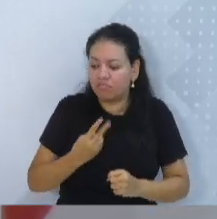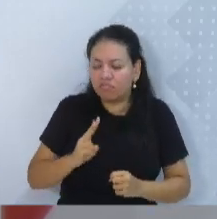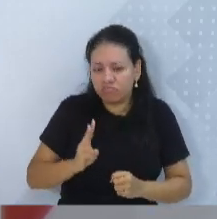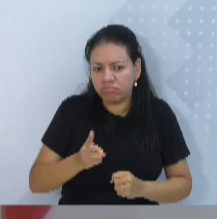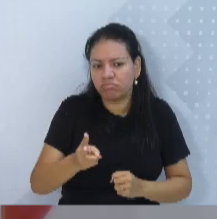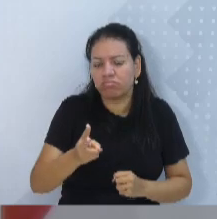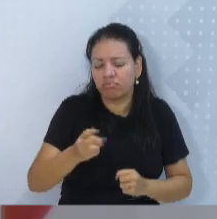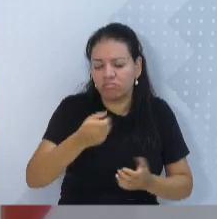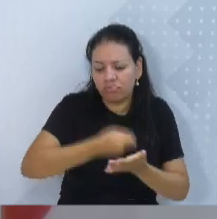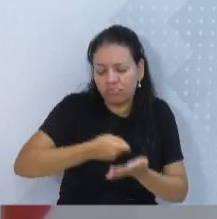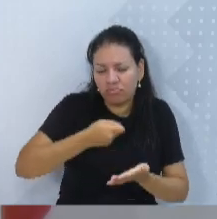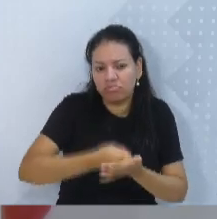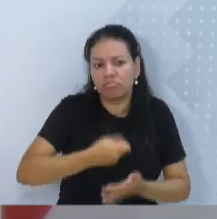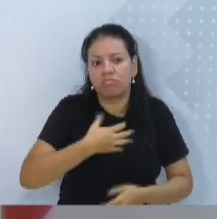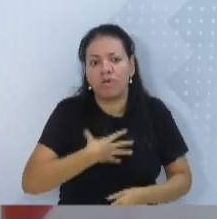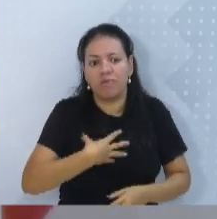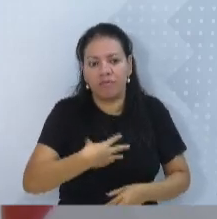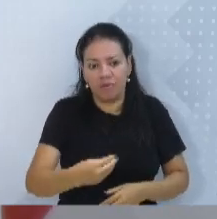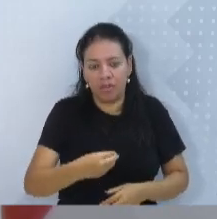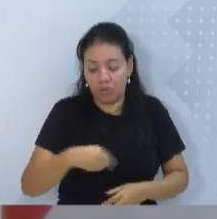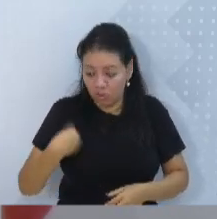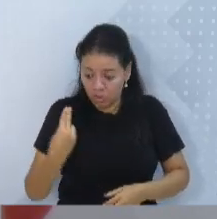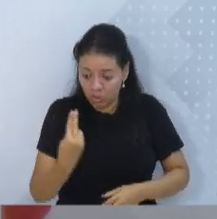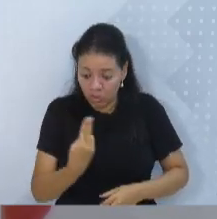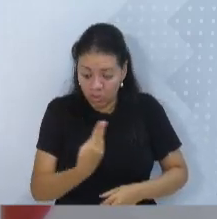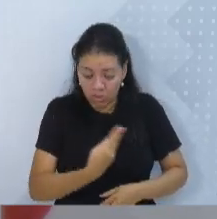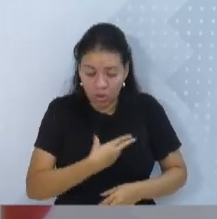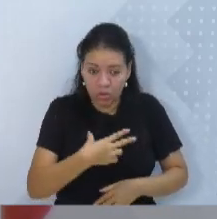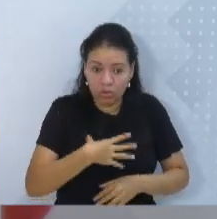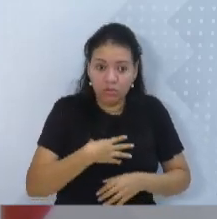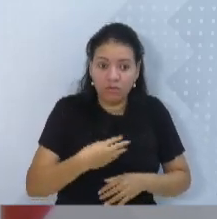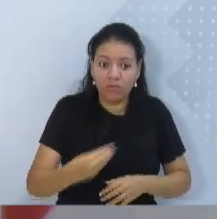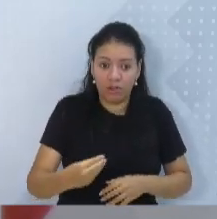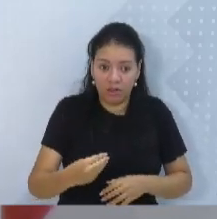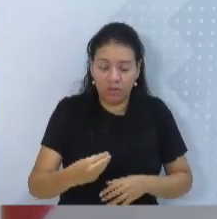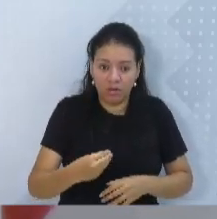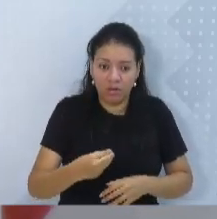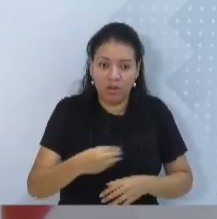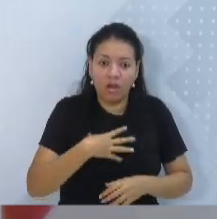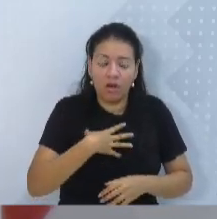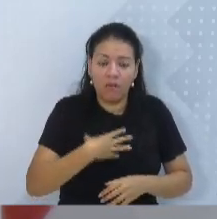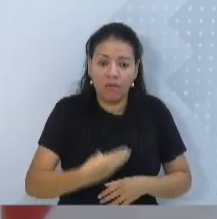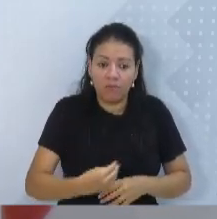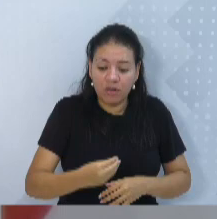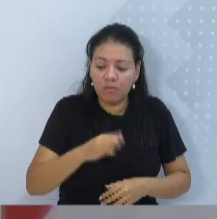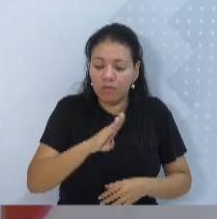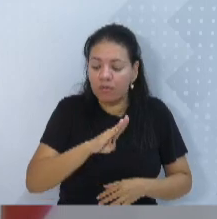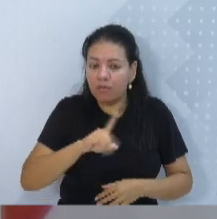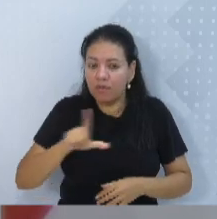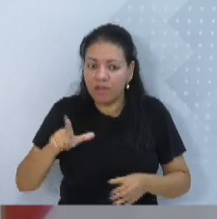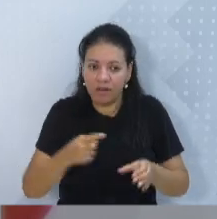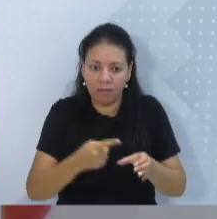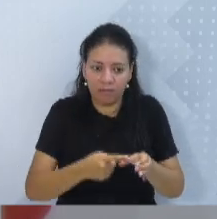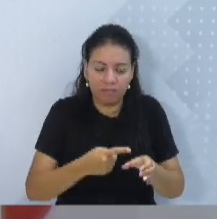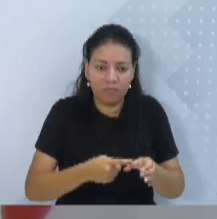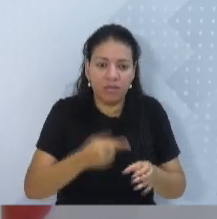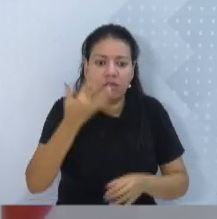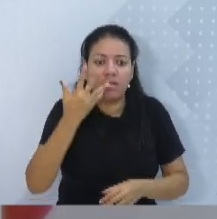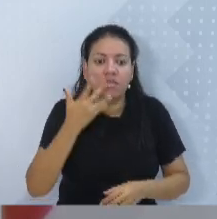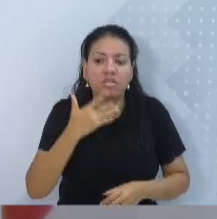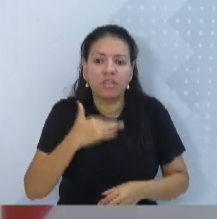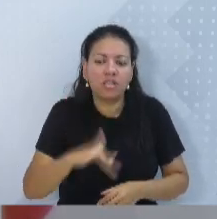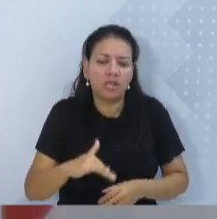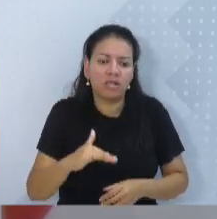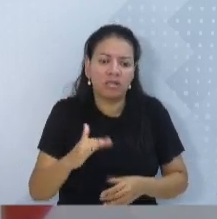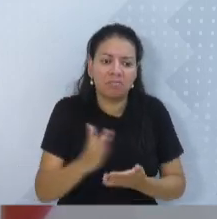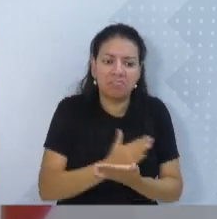pelos nossos filhos e quando eu falo nossos filhos são os filhos de Blumenau são todas as crianças que talvez